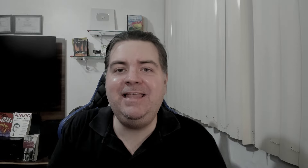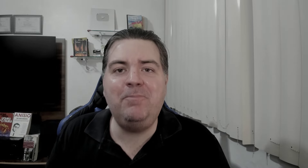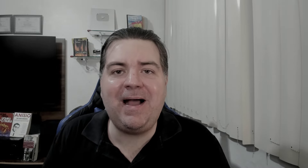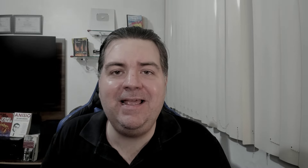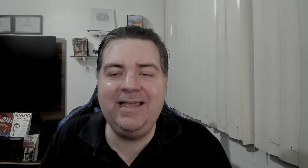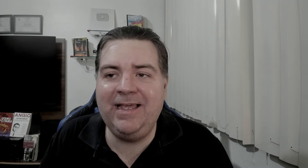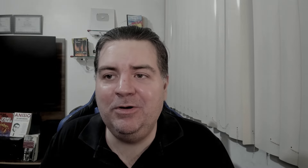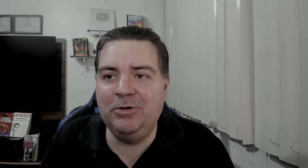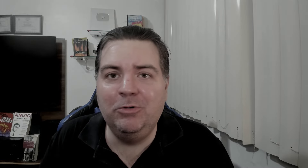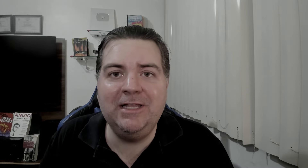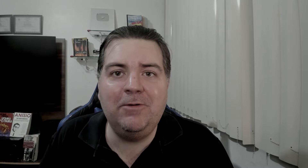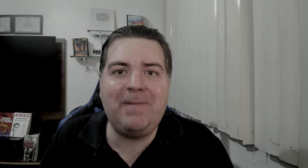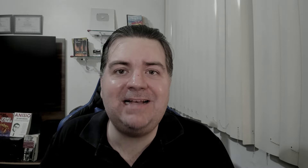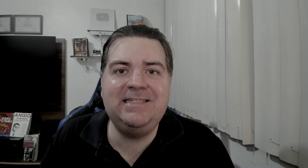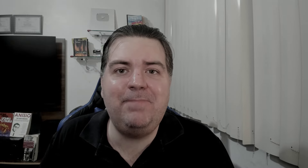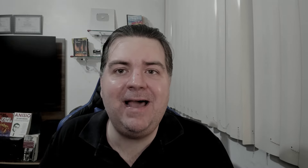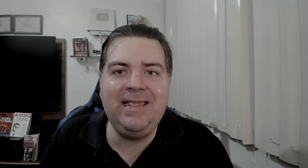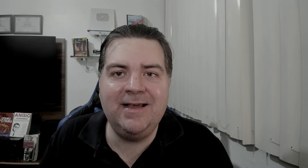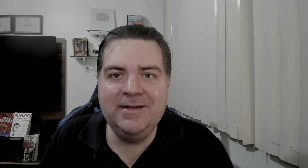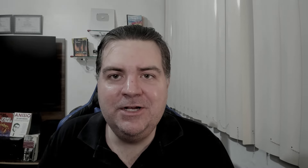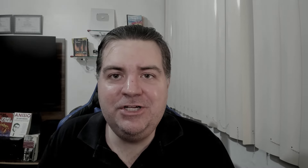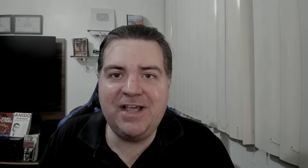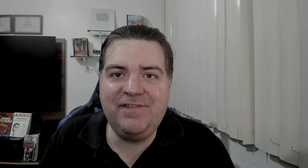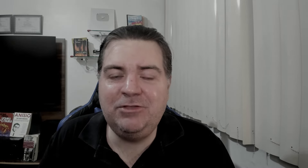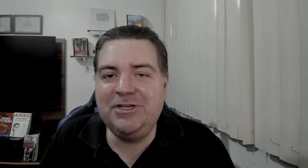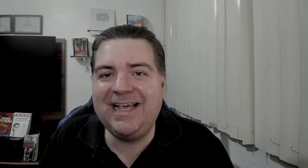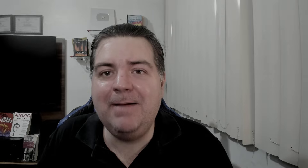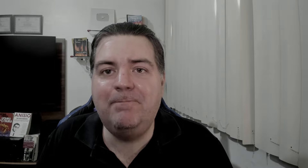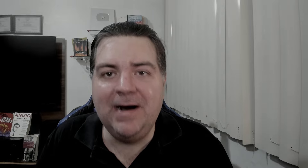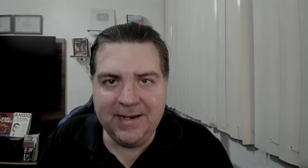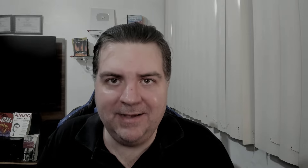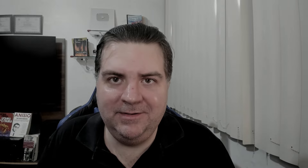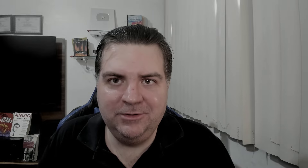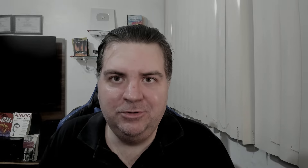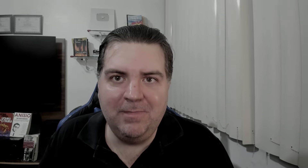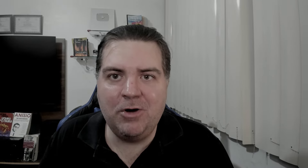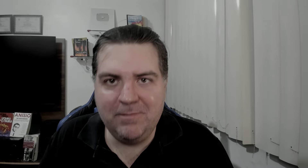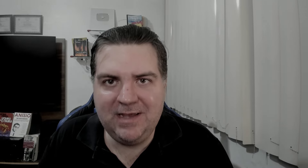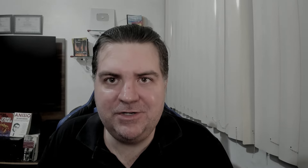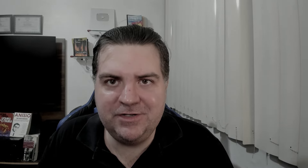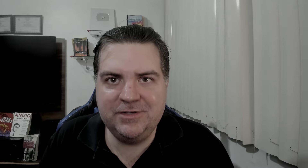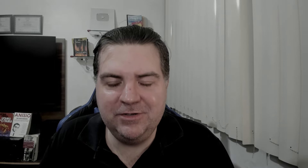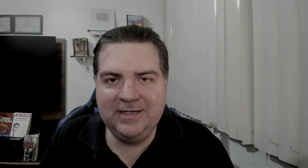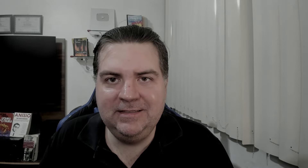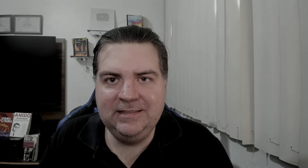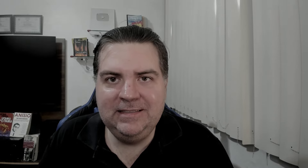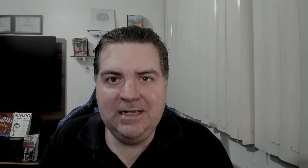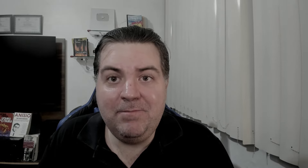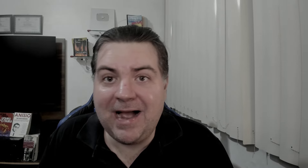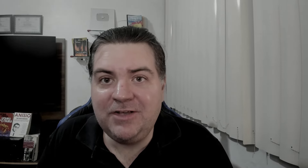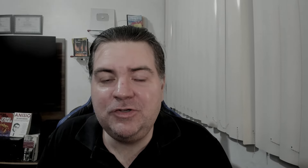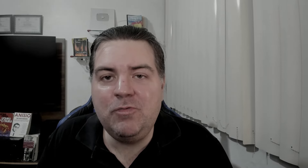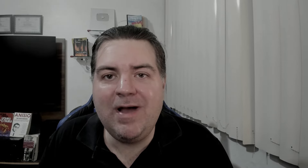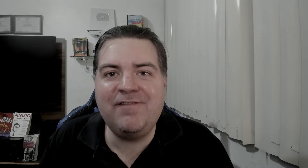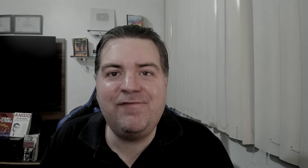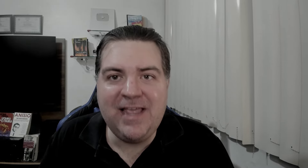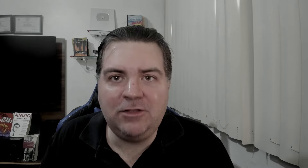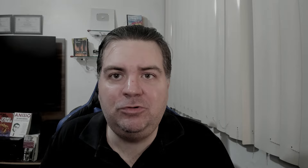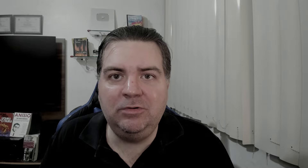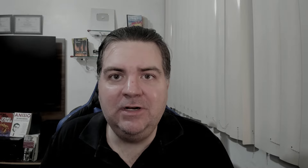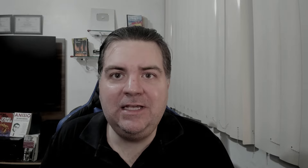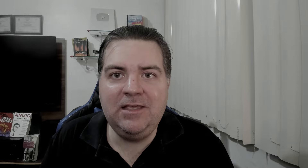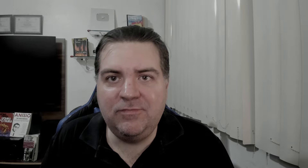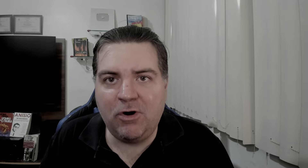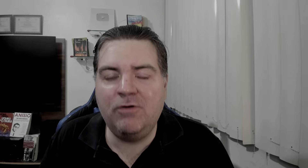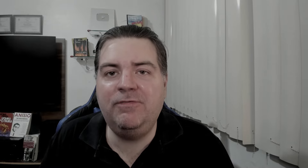né, e Lula não participaria de eventos de campanha do Mauro Mendes, né? Mas um